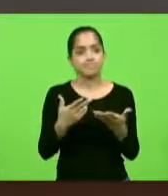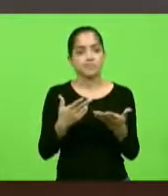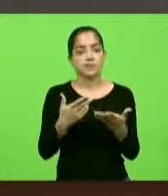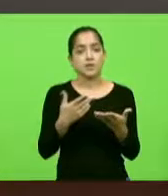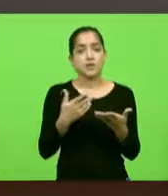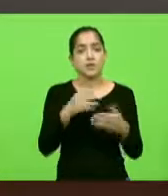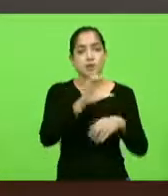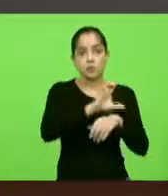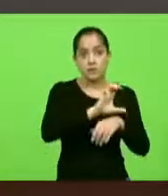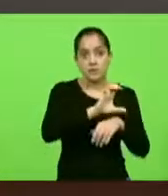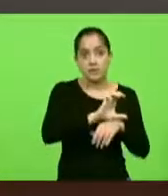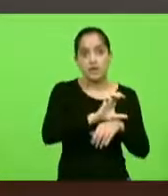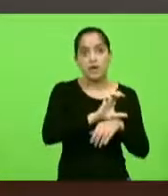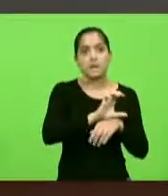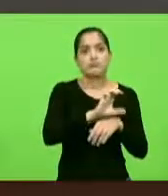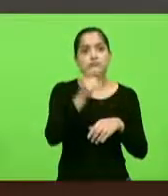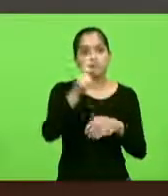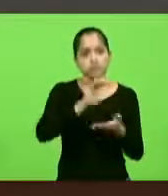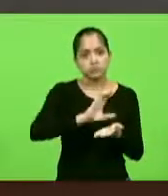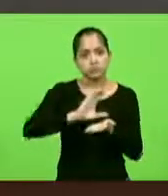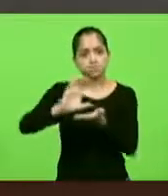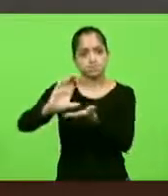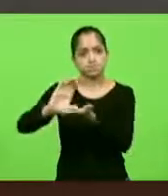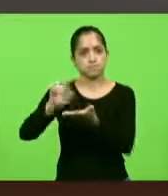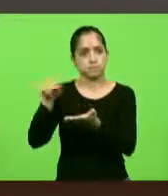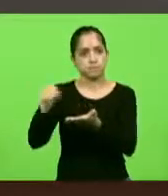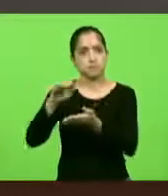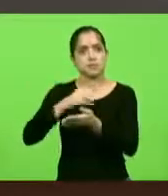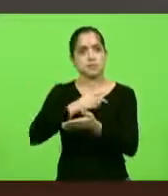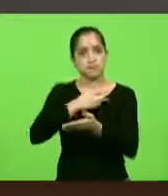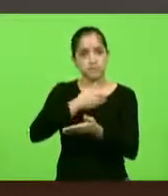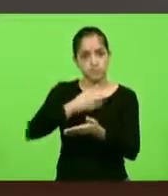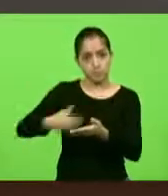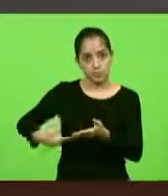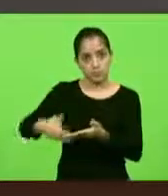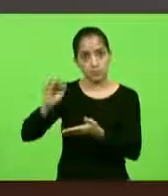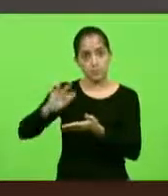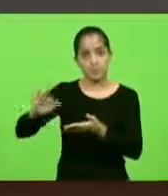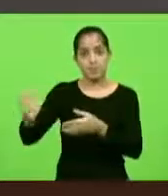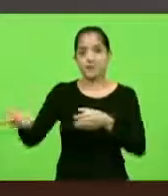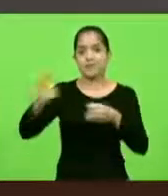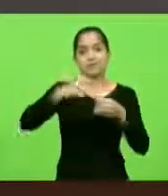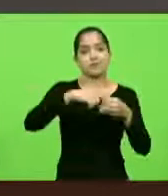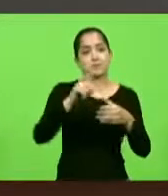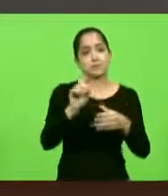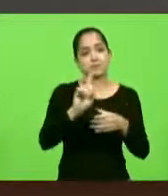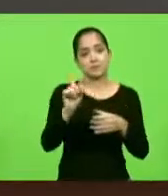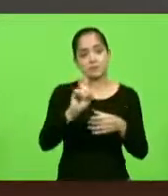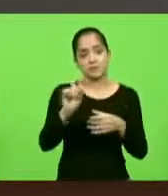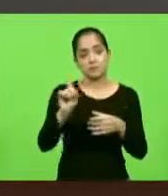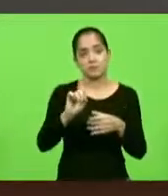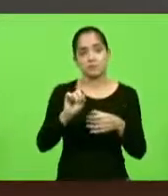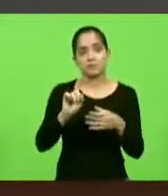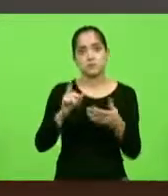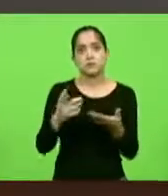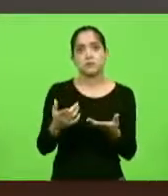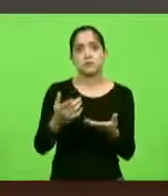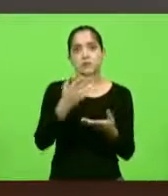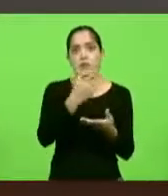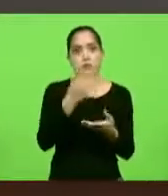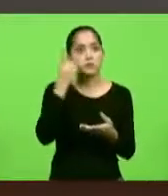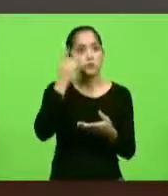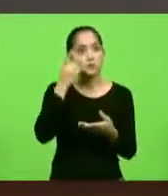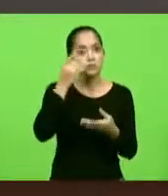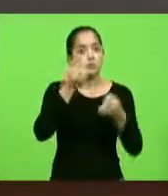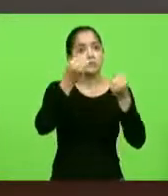manda dinheiro, deputado Silvio, para o governo federal e o retorno não dá. O deputado Milton Obos falou muito sobre essa questão,